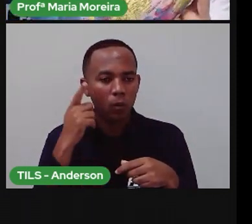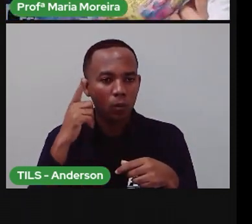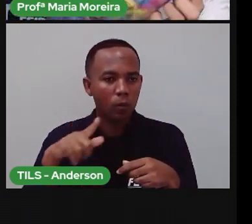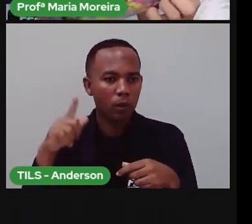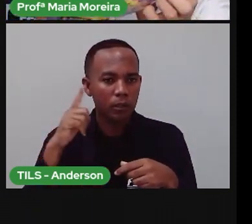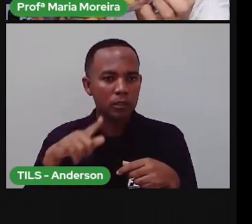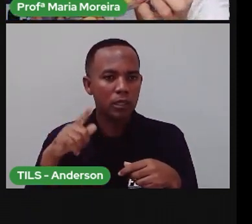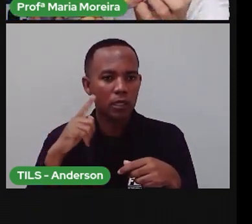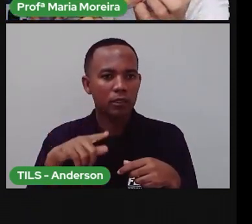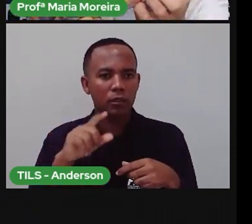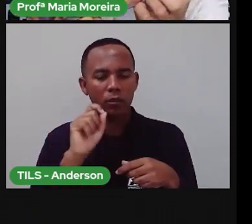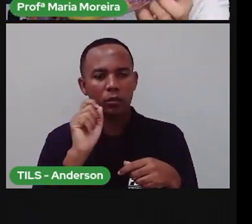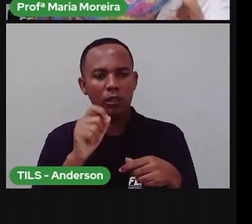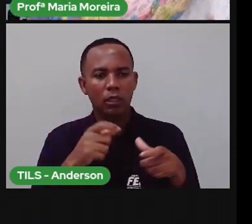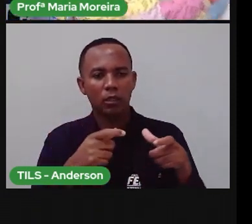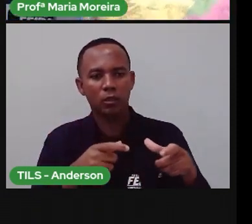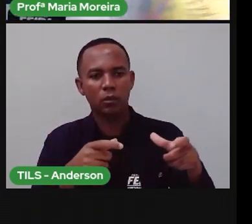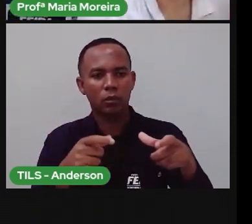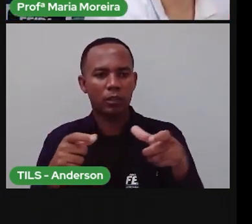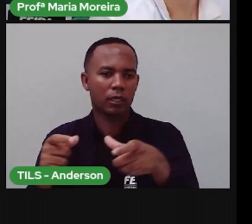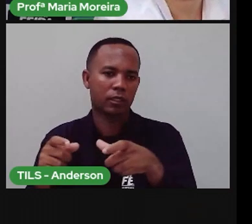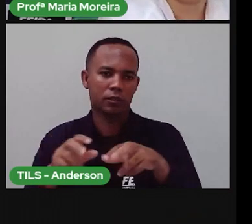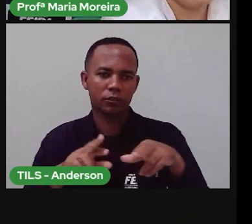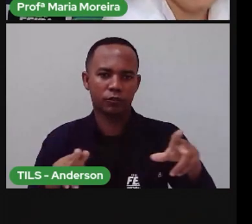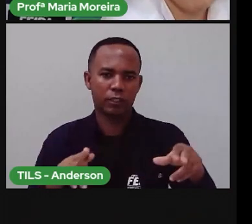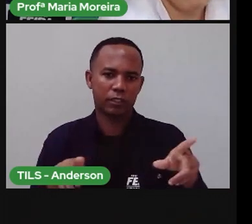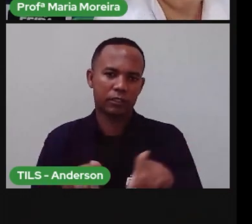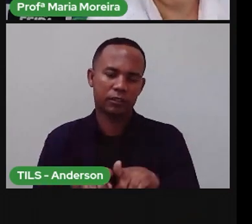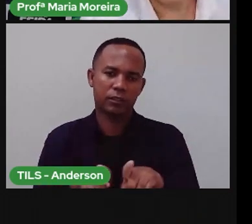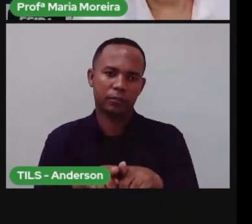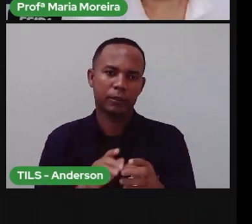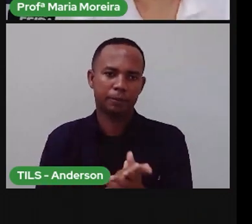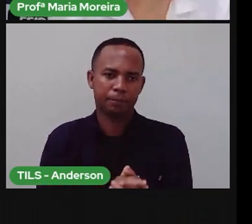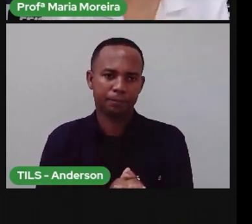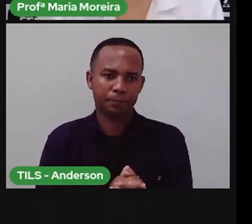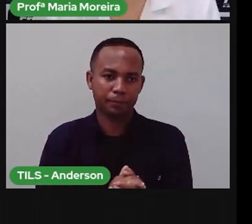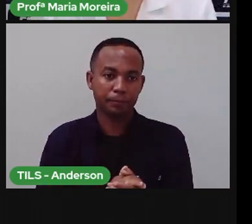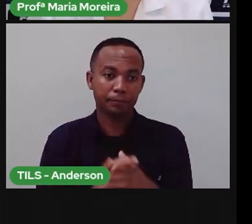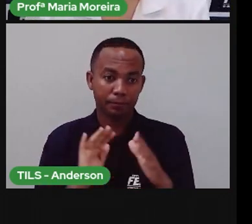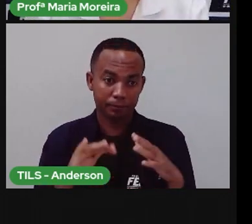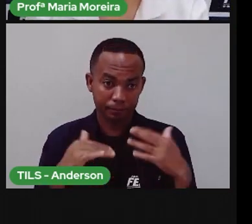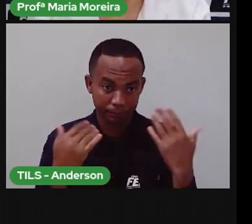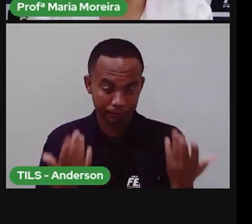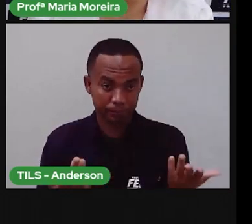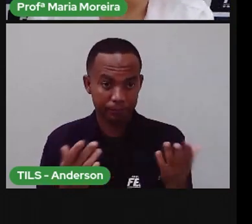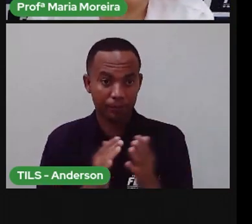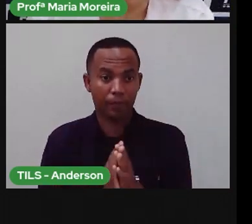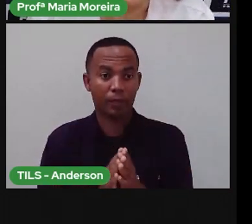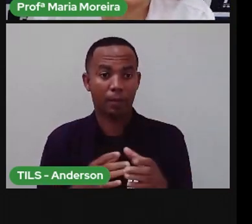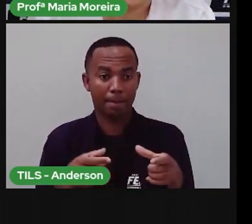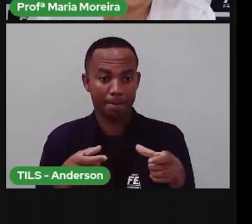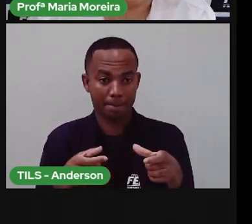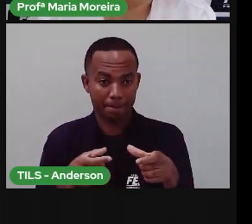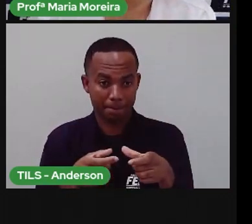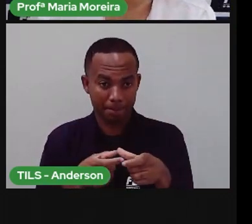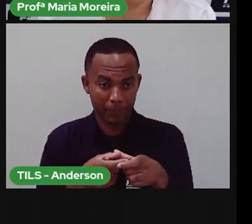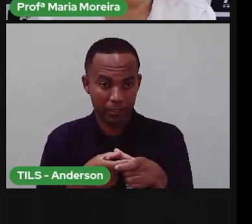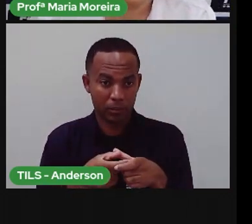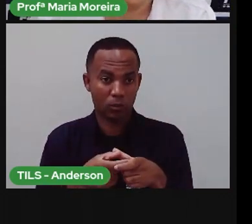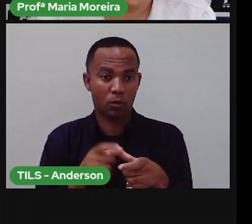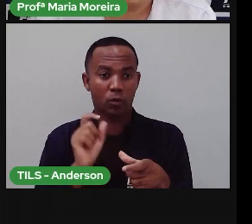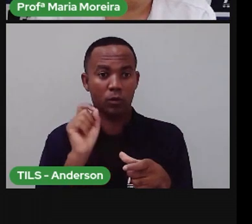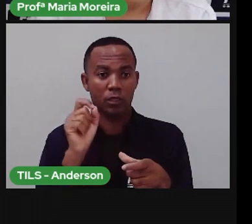verdade, banhar esses outros continentes aí. Bom, é considerado o menor e mais raso